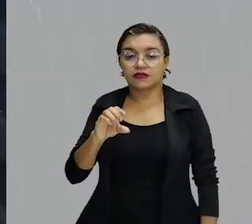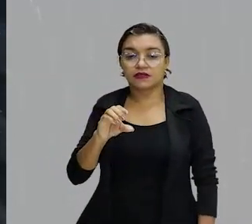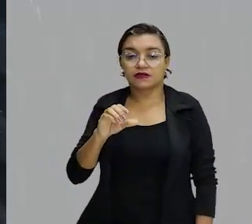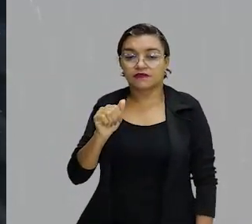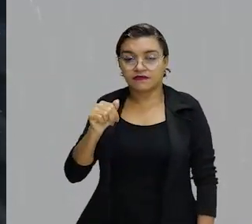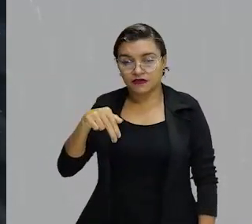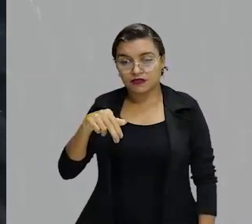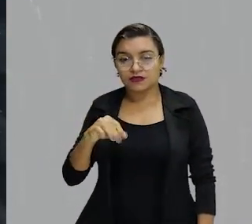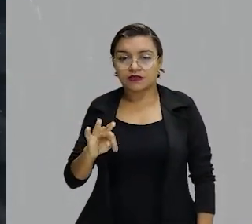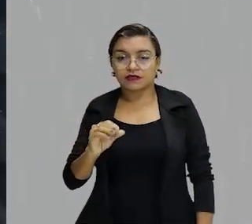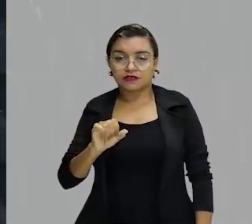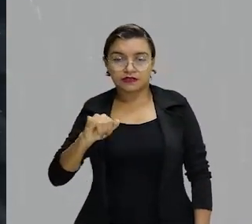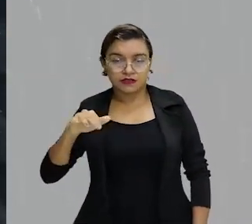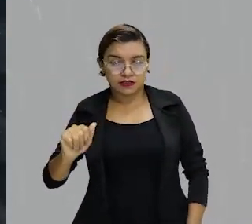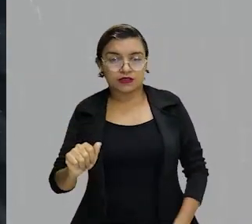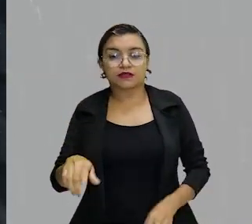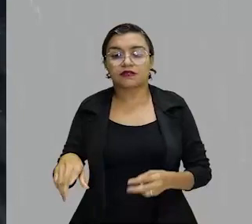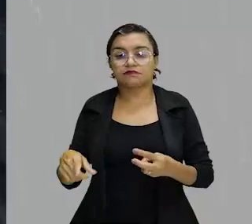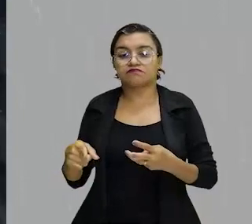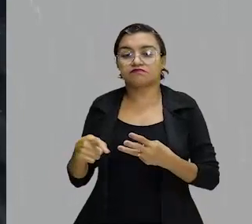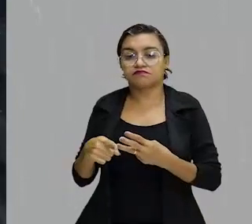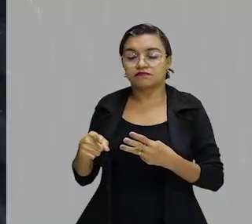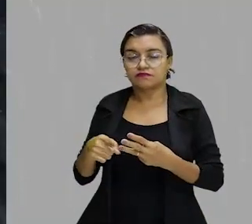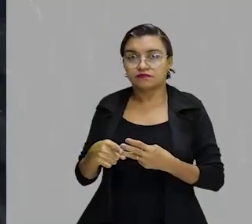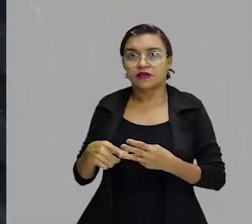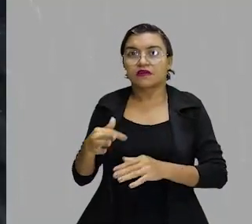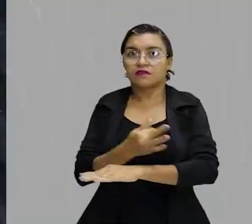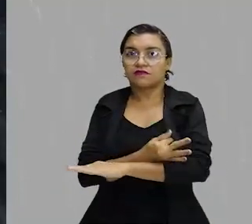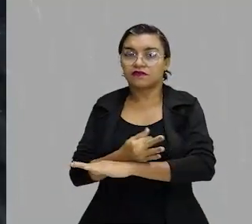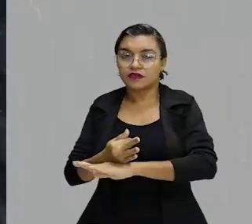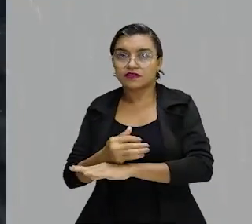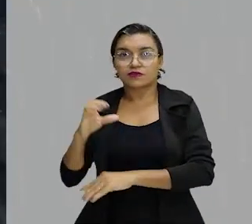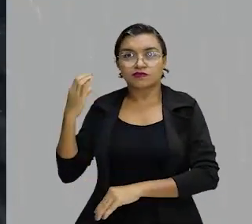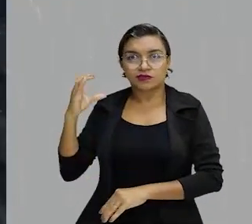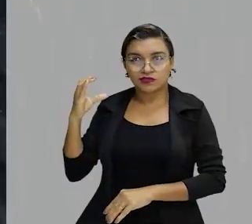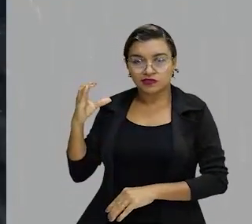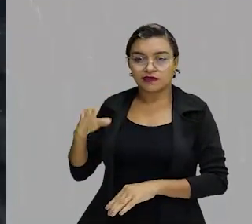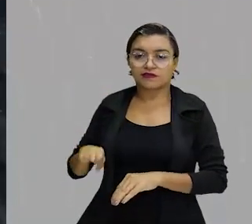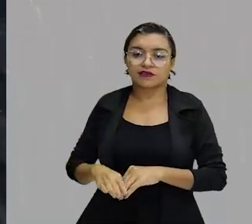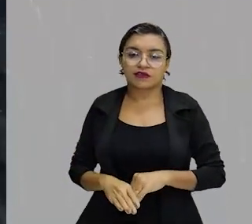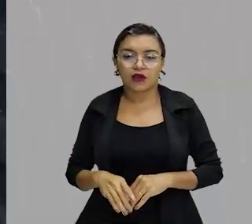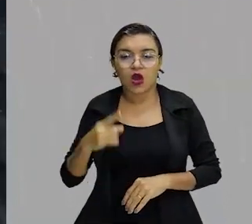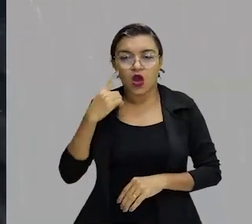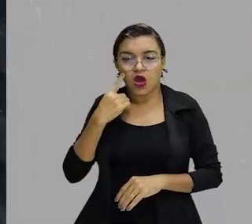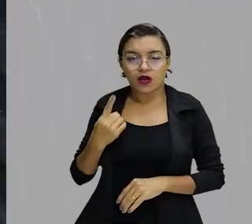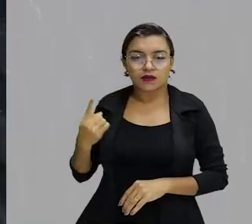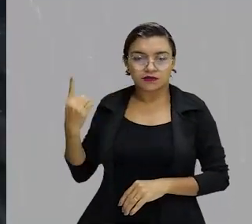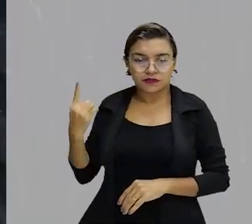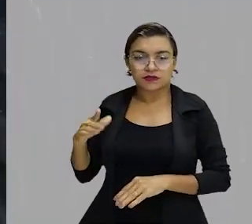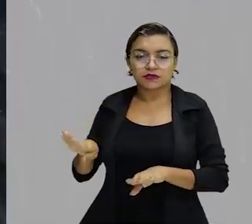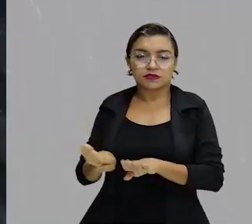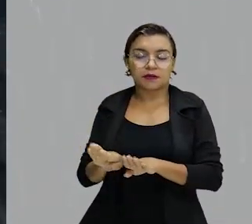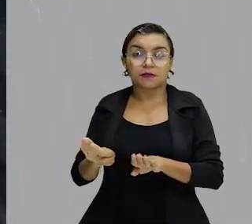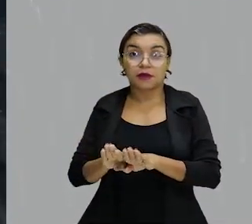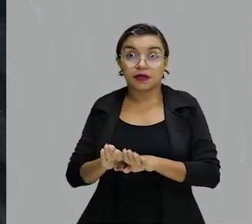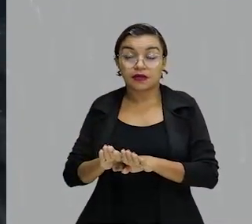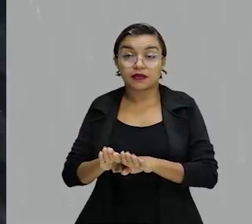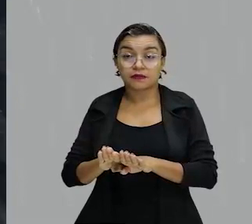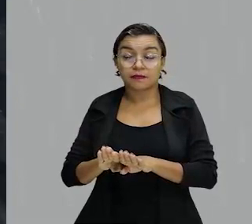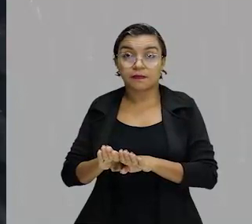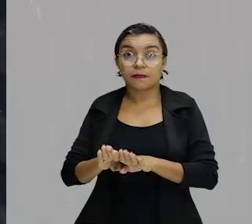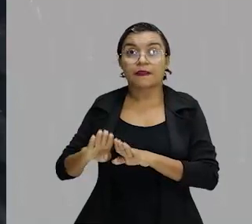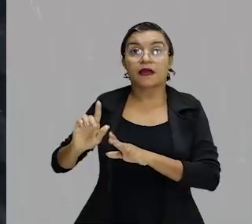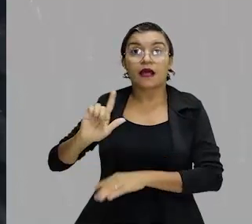sci-fi, que vocês sabem, é ficção científica, thriller, que é o suspense, Traditional literature, que é a literatura